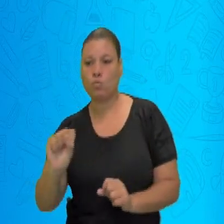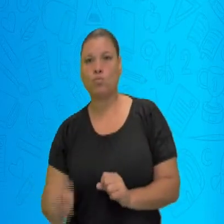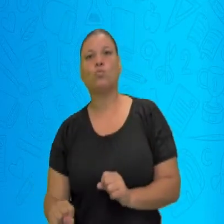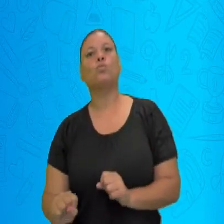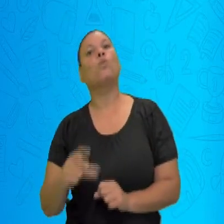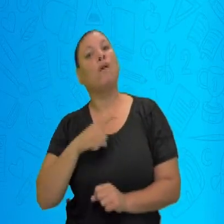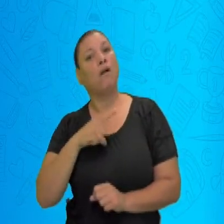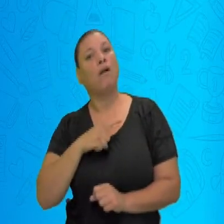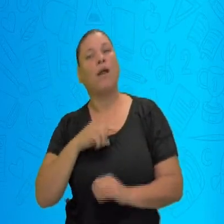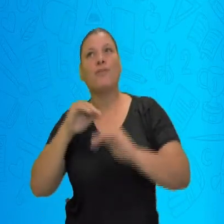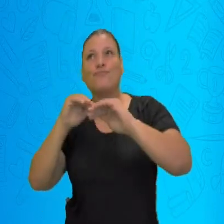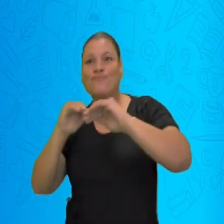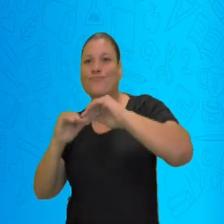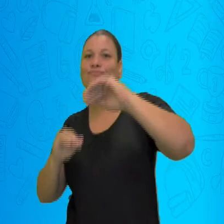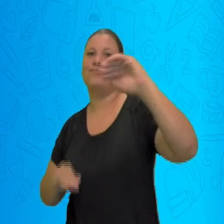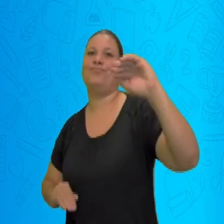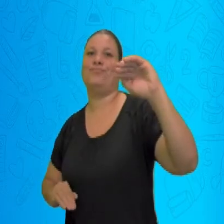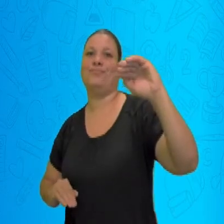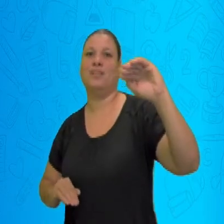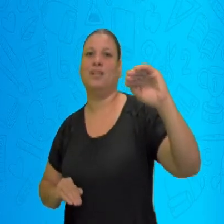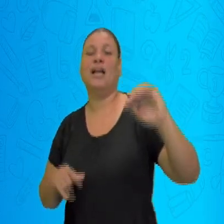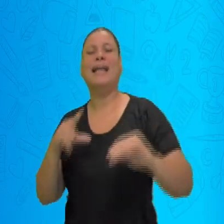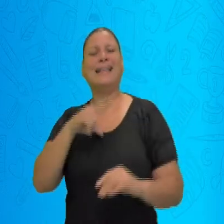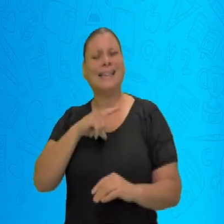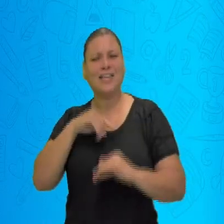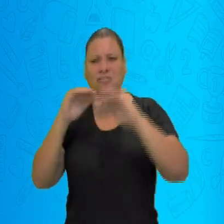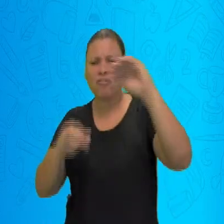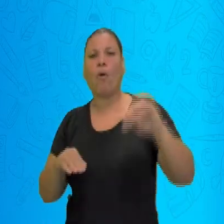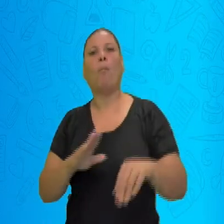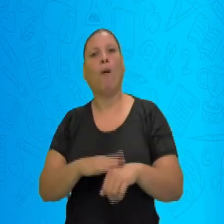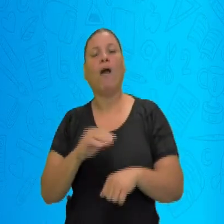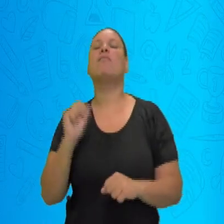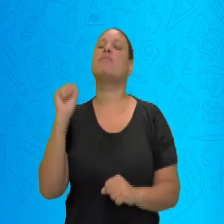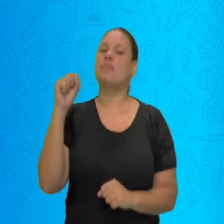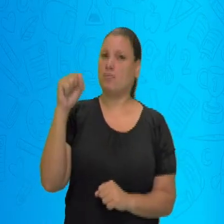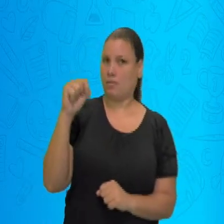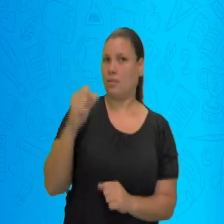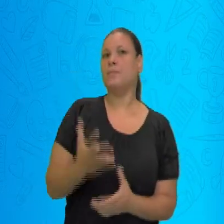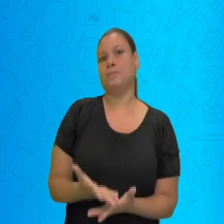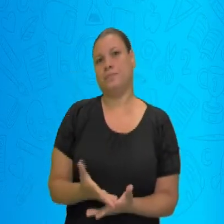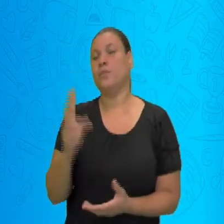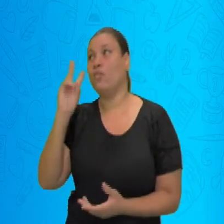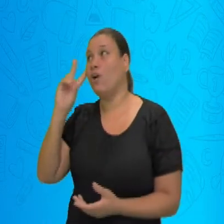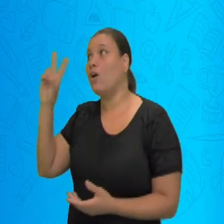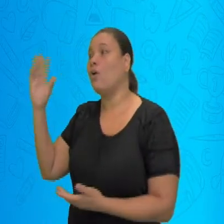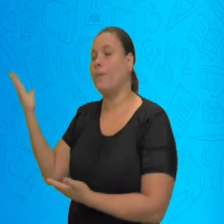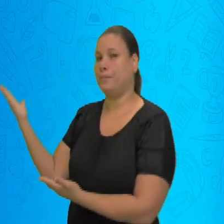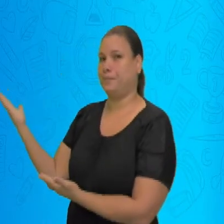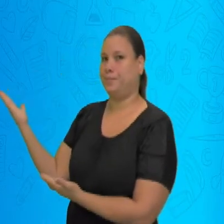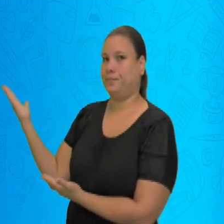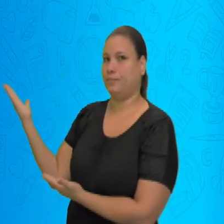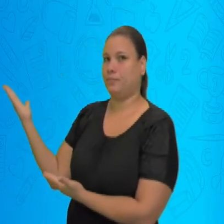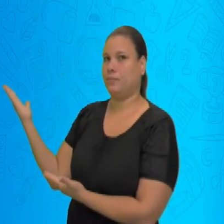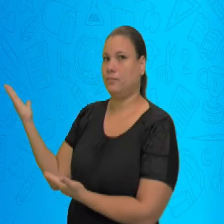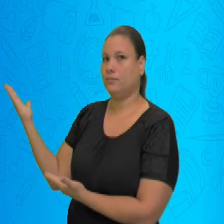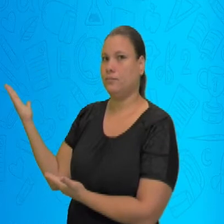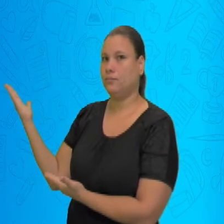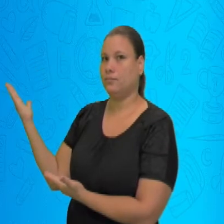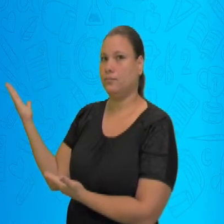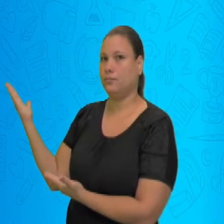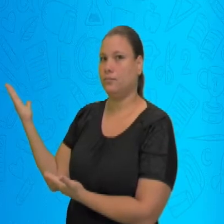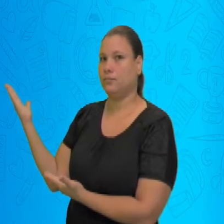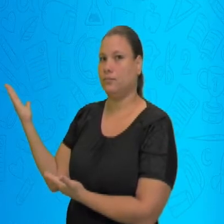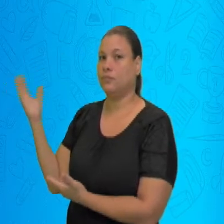ainda uma outra divisão, tá? Então, para a gente colocar